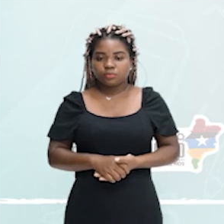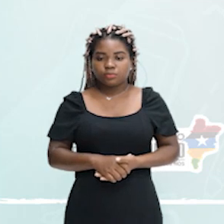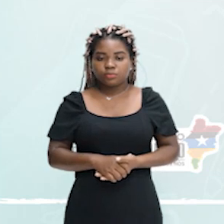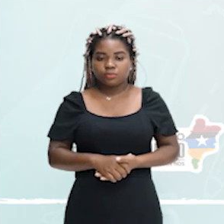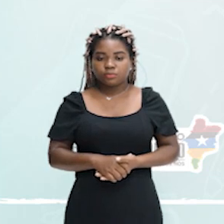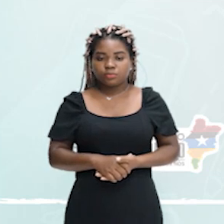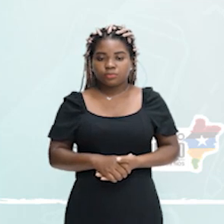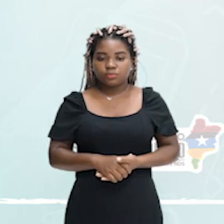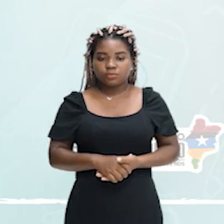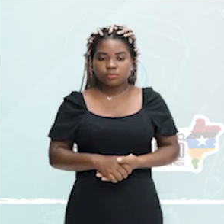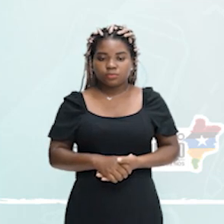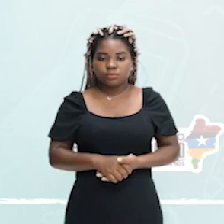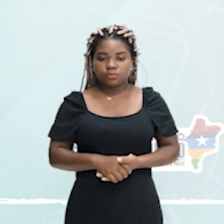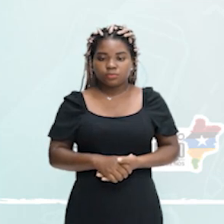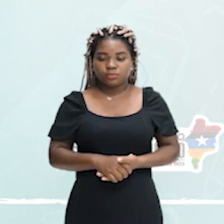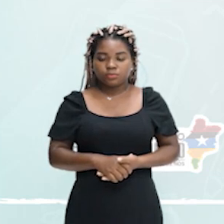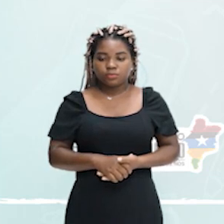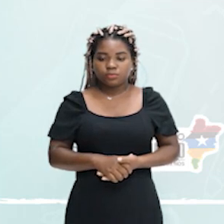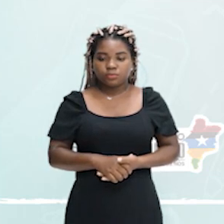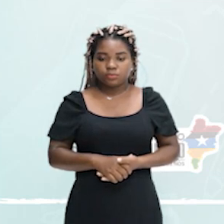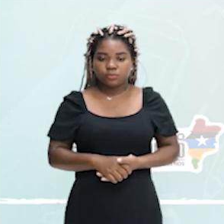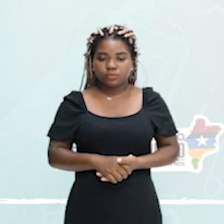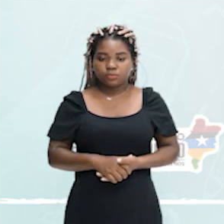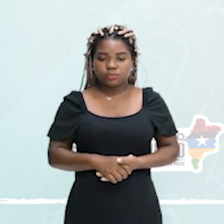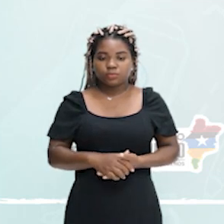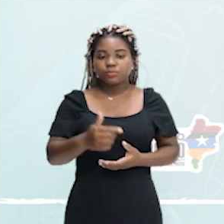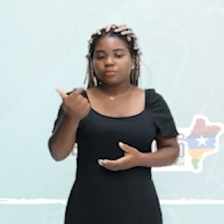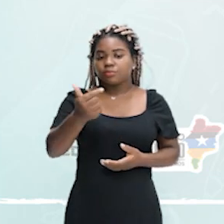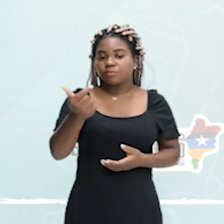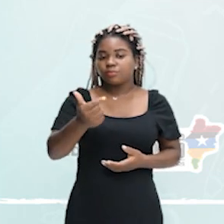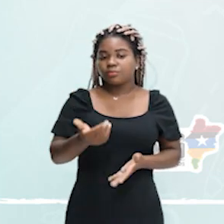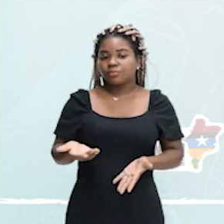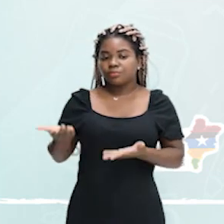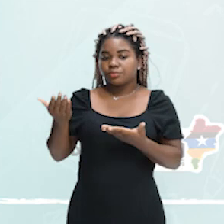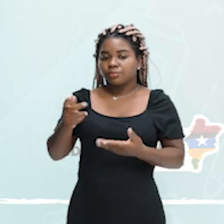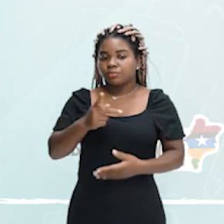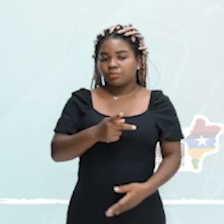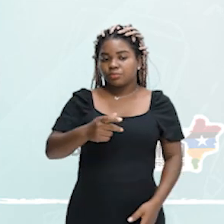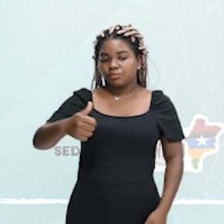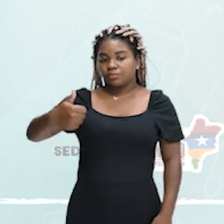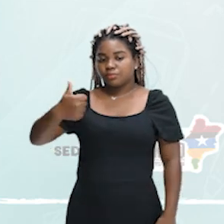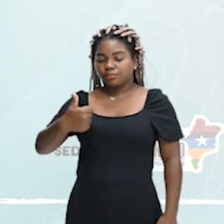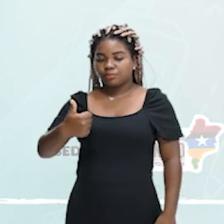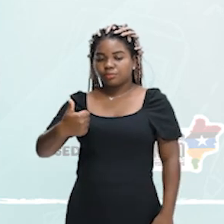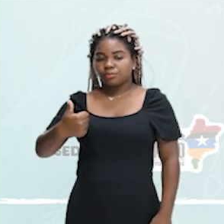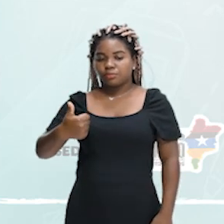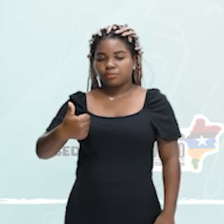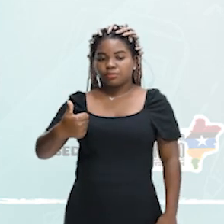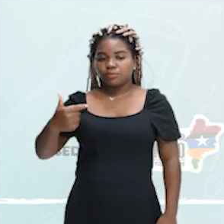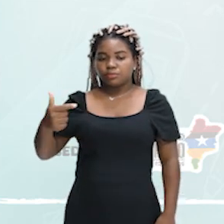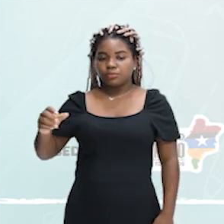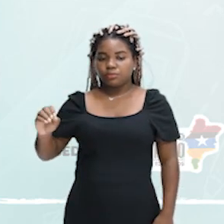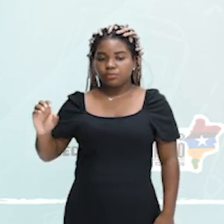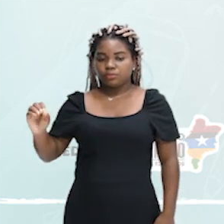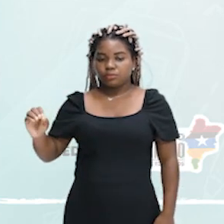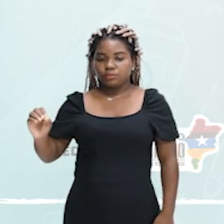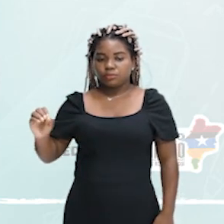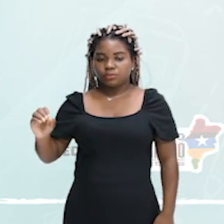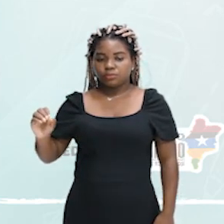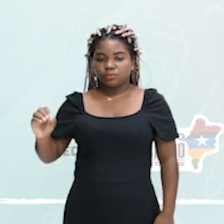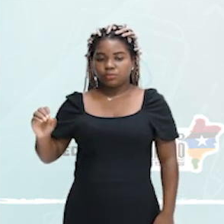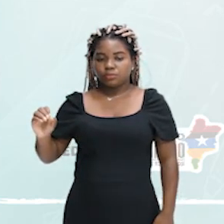ok. Nem fiz nenhuma alteração na escrita. Vamos para a segunda linha. A população no tempo, vou chamar de tempo